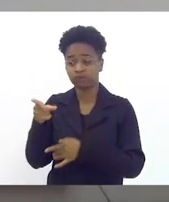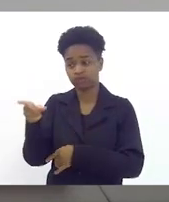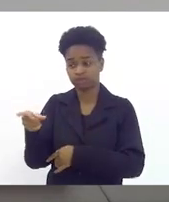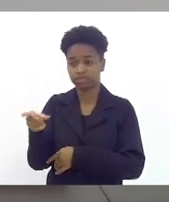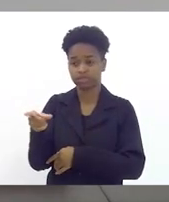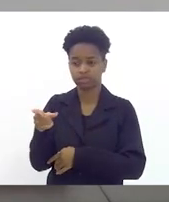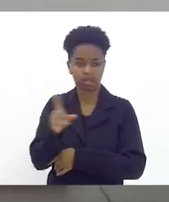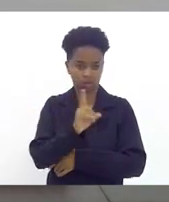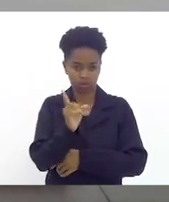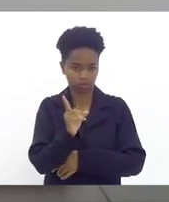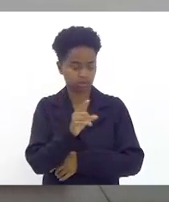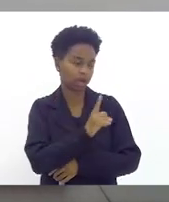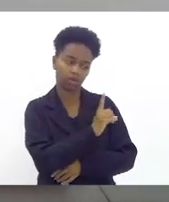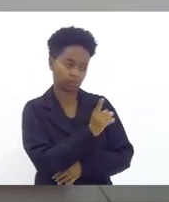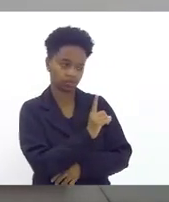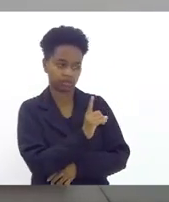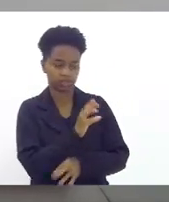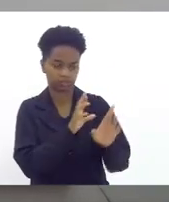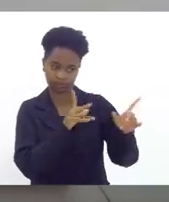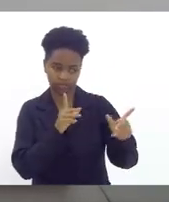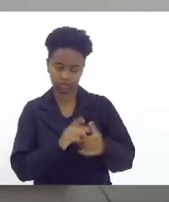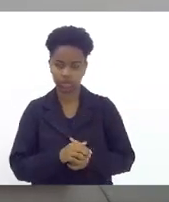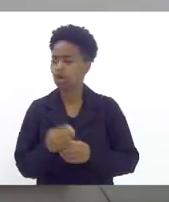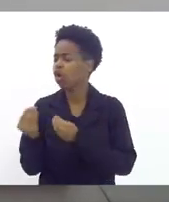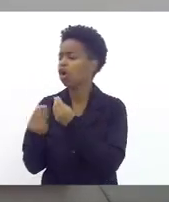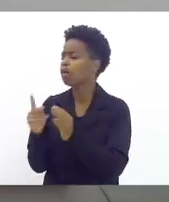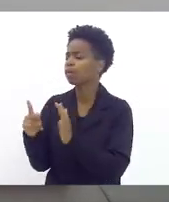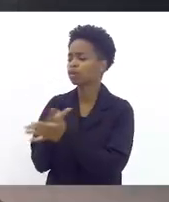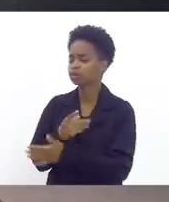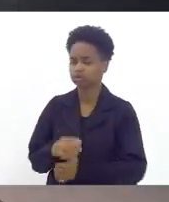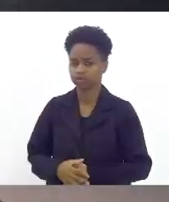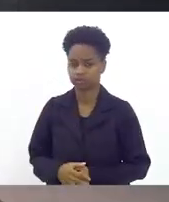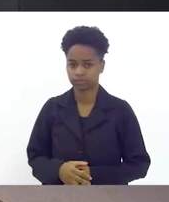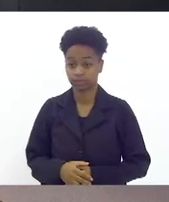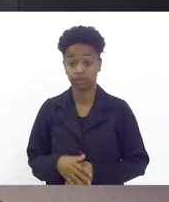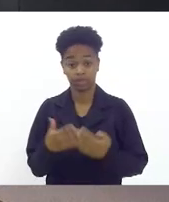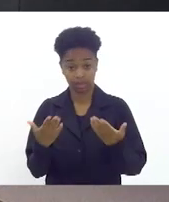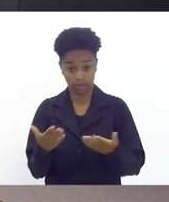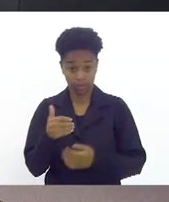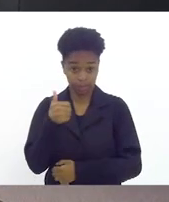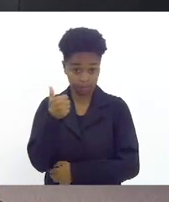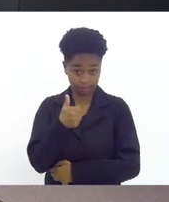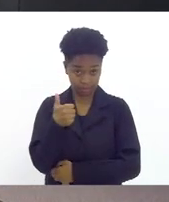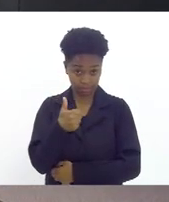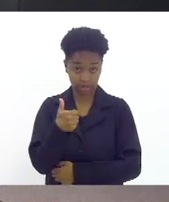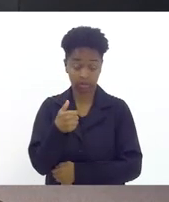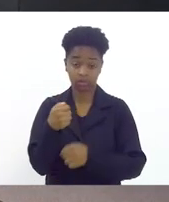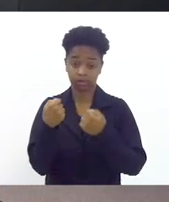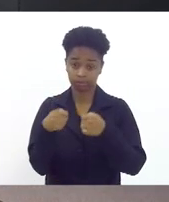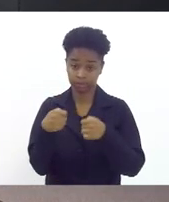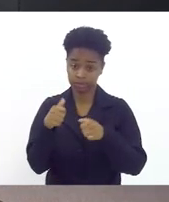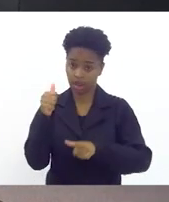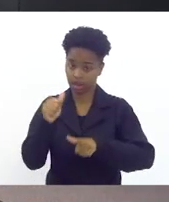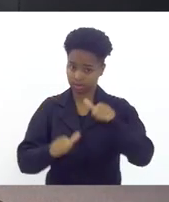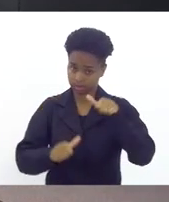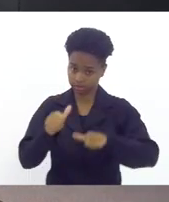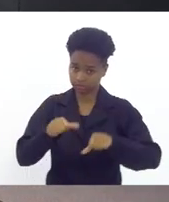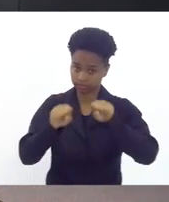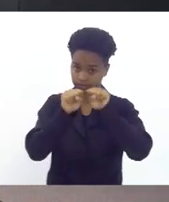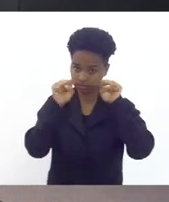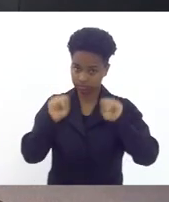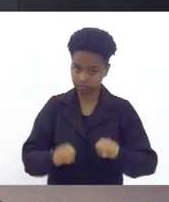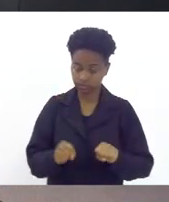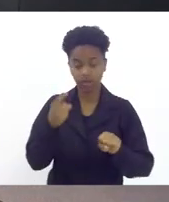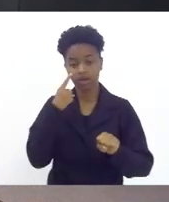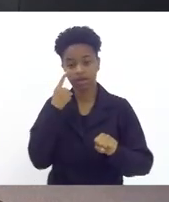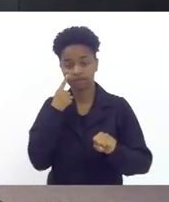não é assim não não é assim como é que é a validação automática então primeiro teria que ter uma uma análise do próprio sistema em